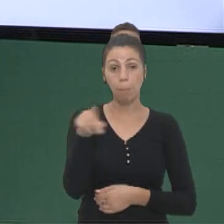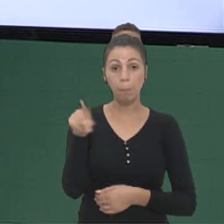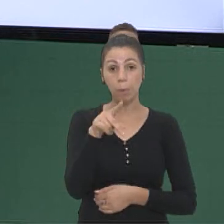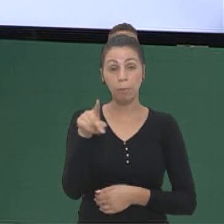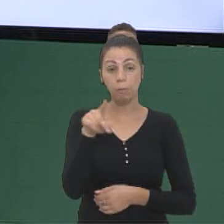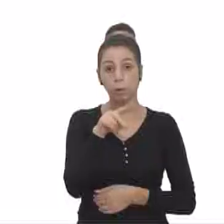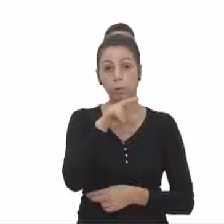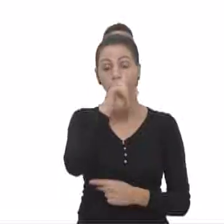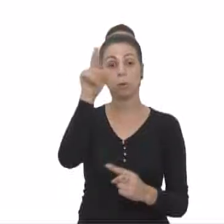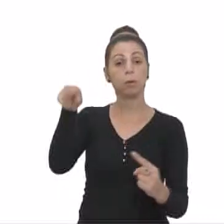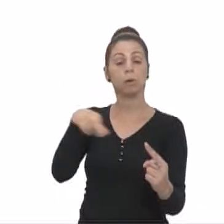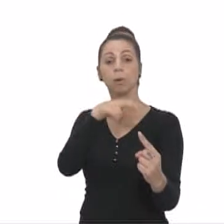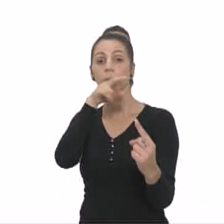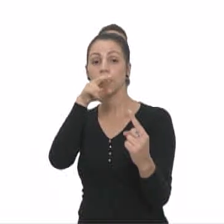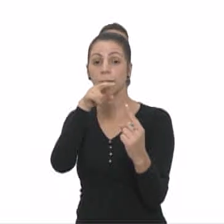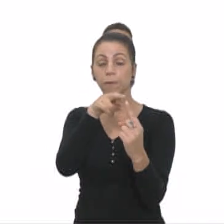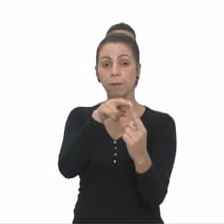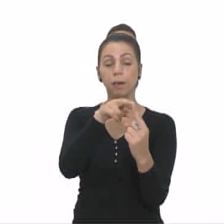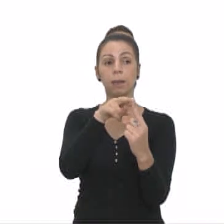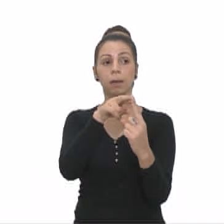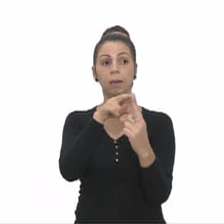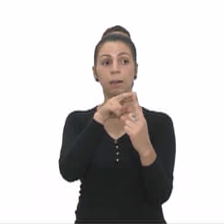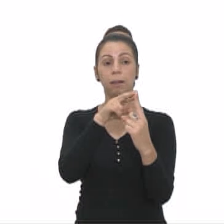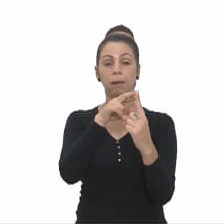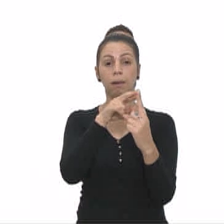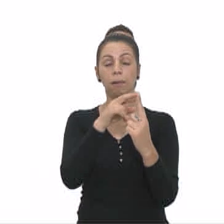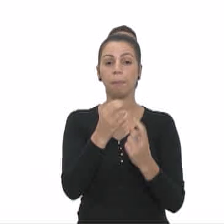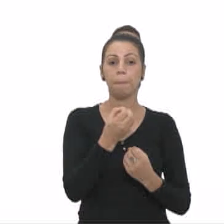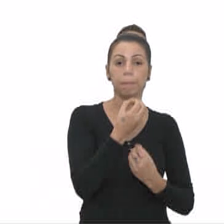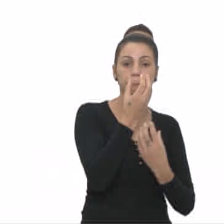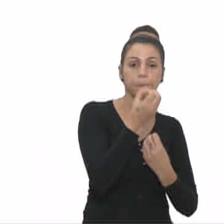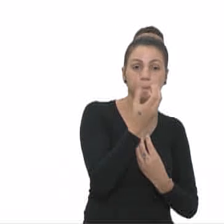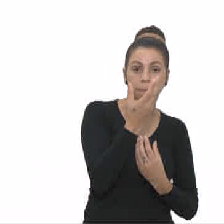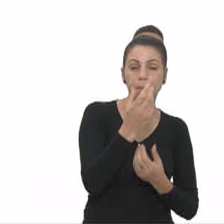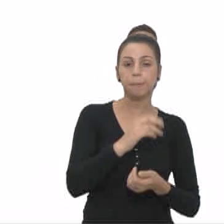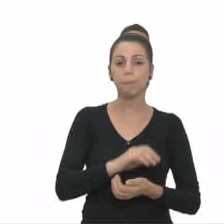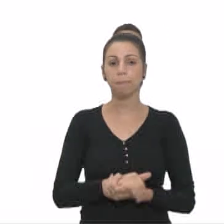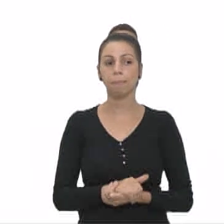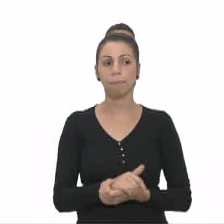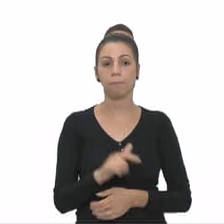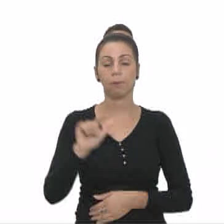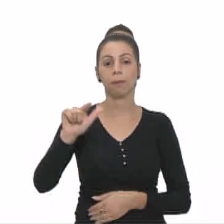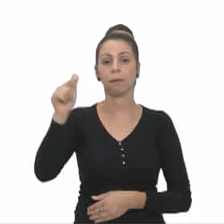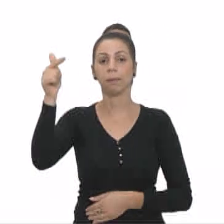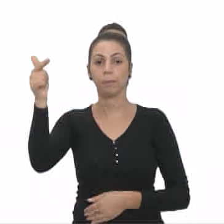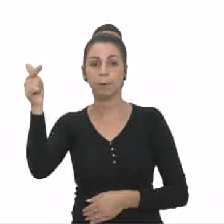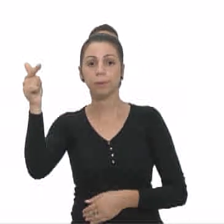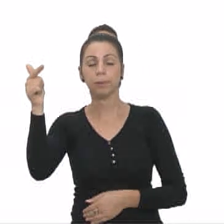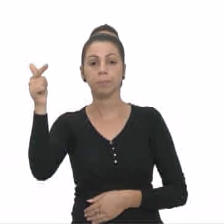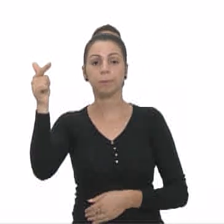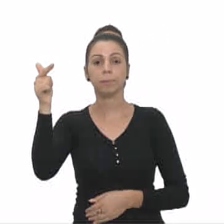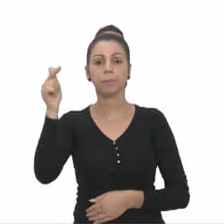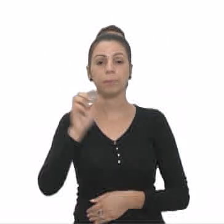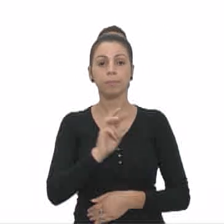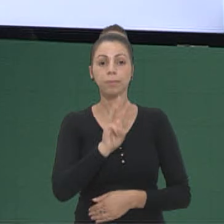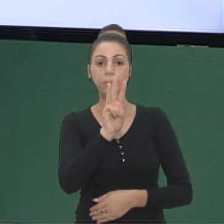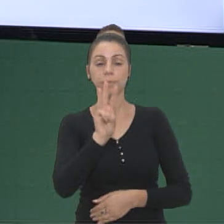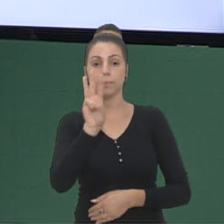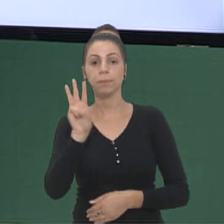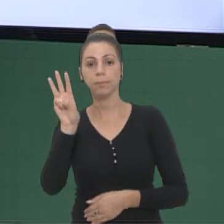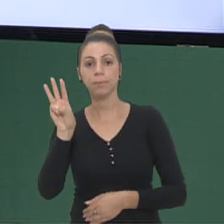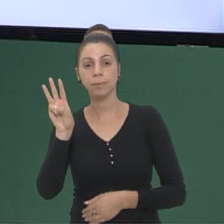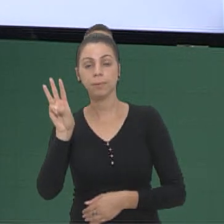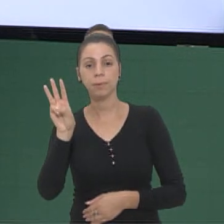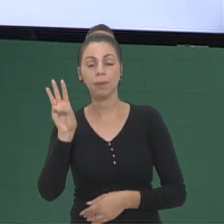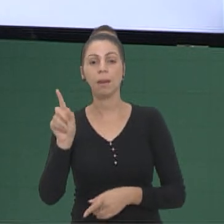para vocês da Real Academia, lembram? Poema, poesia, e outra página que é um site que vocês podem fazer o trabalho de